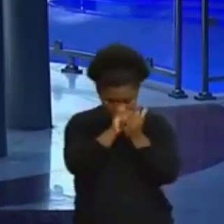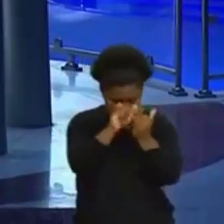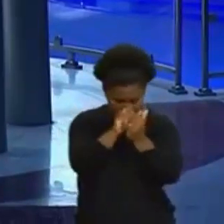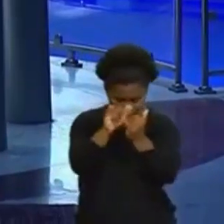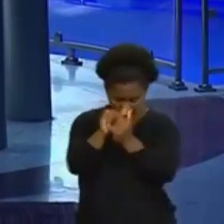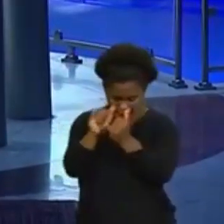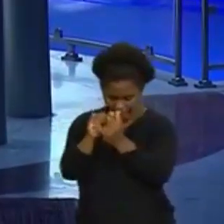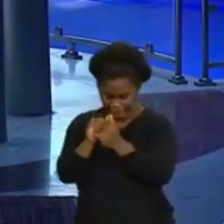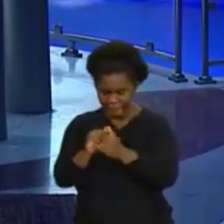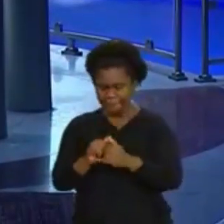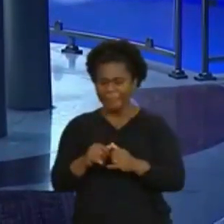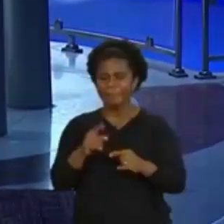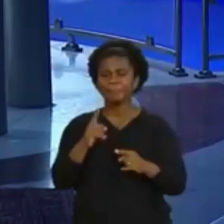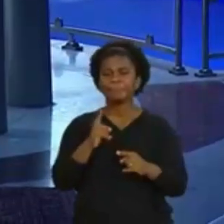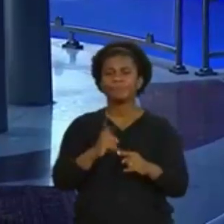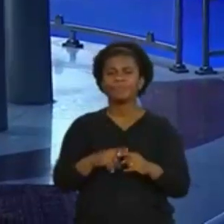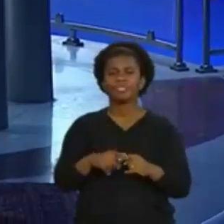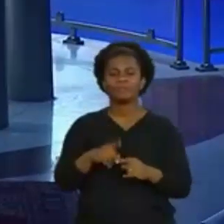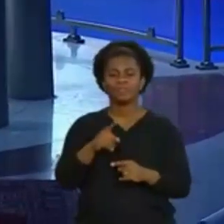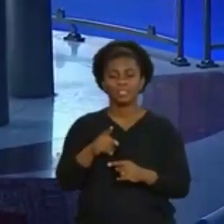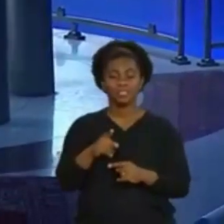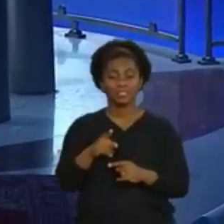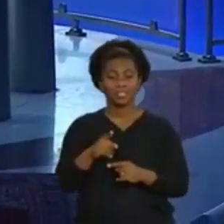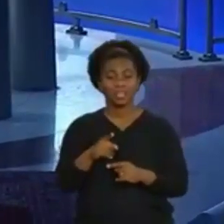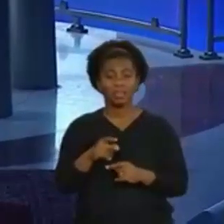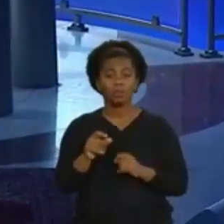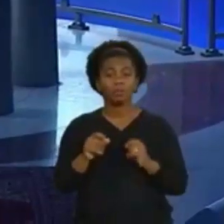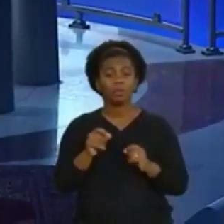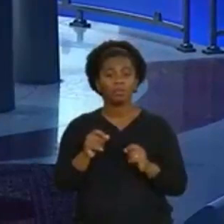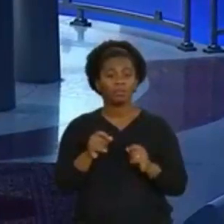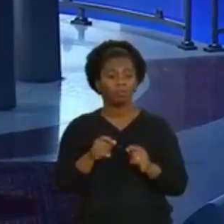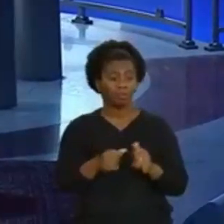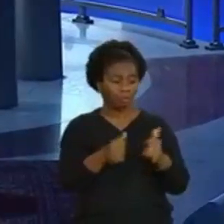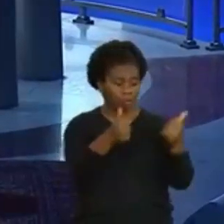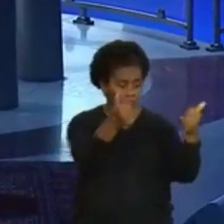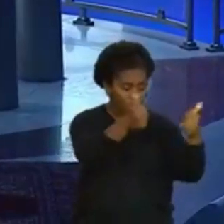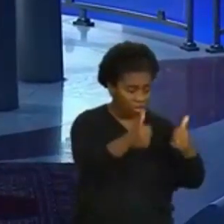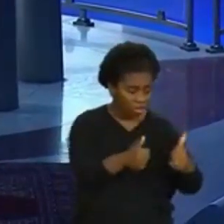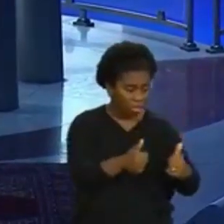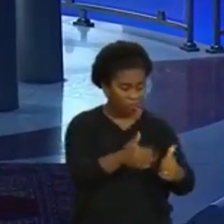por ter vivido idolatrando uma pessoa que só te fez sofrer,